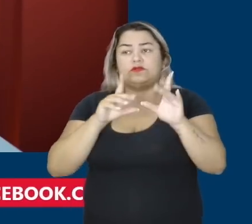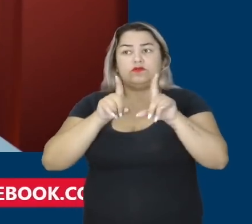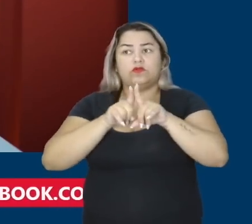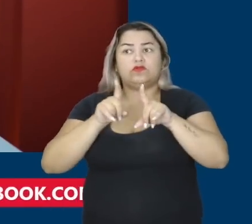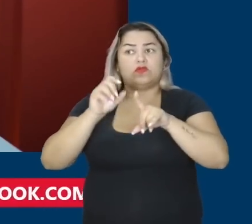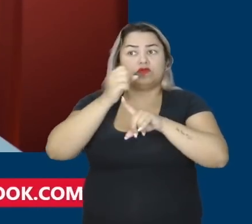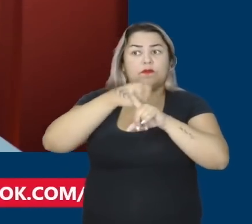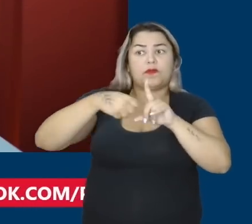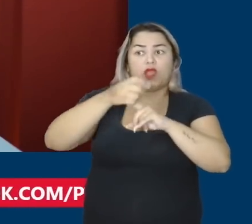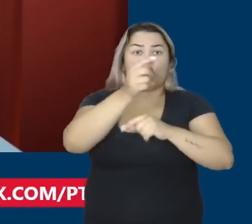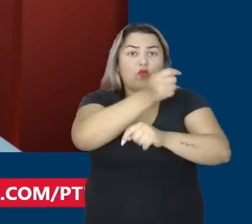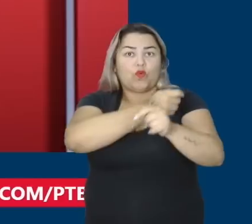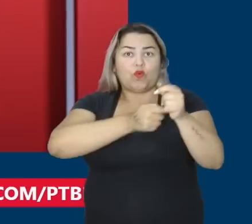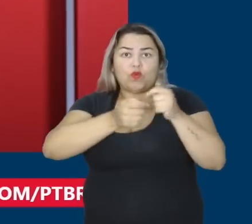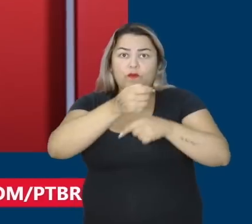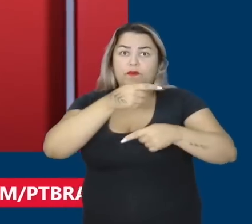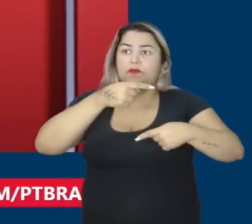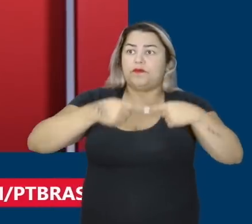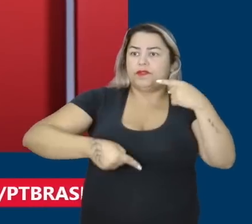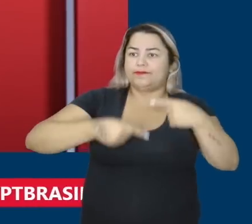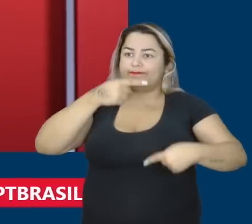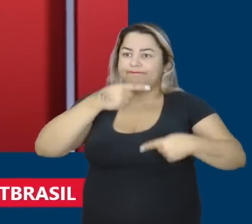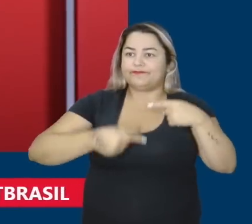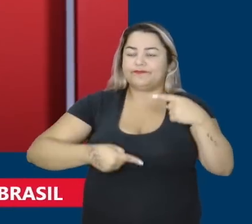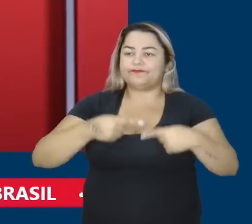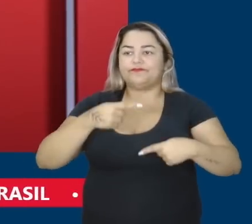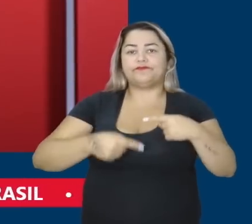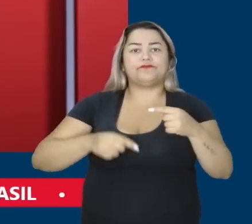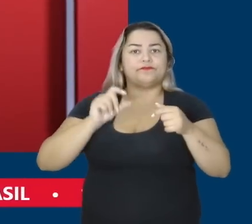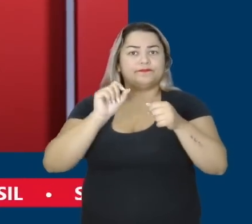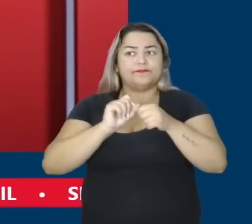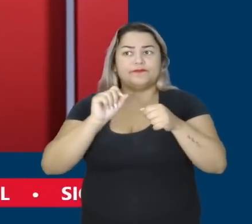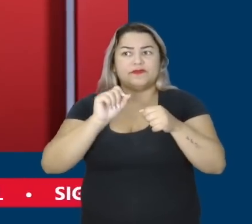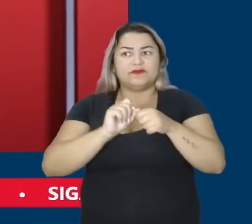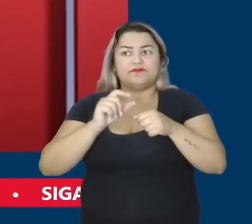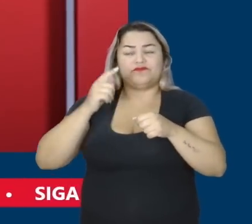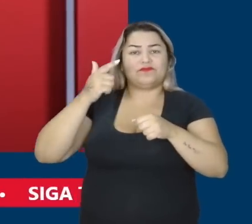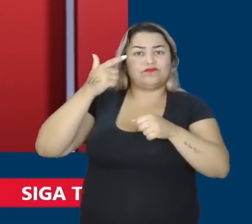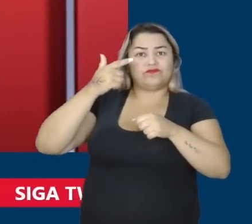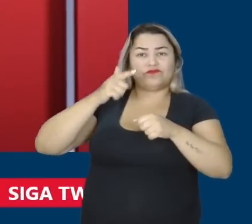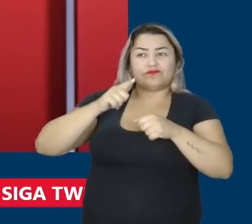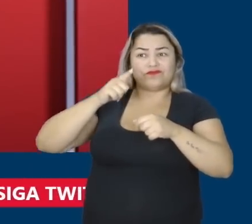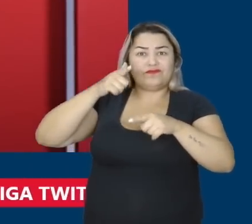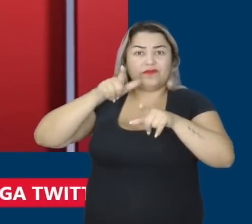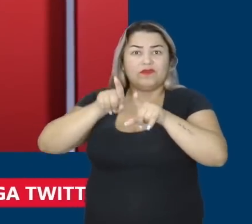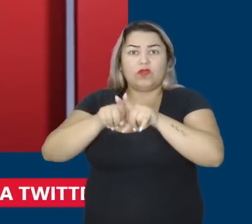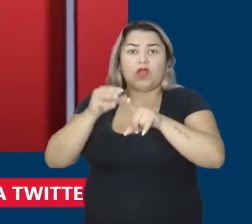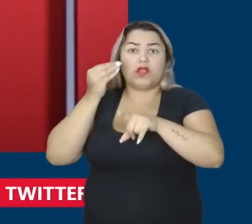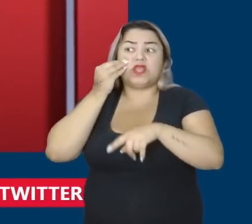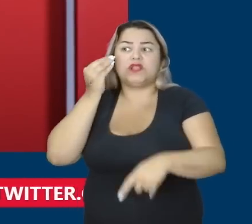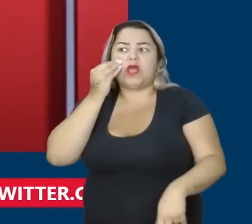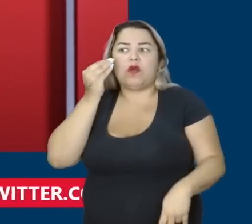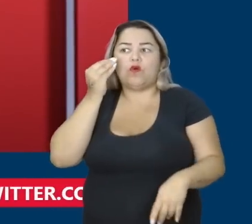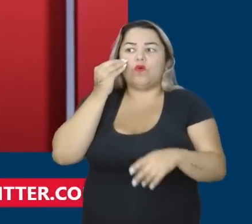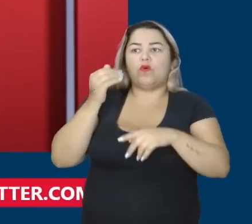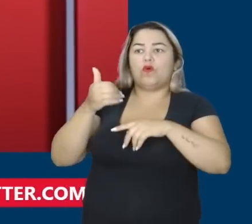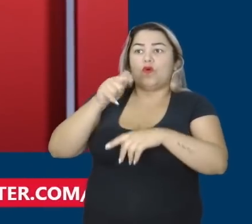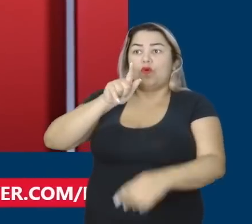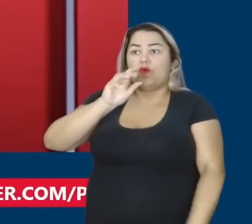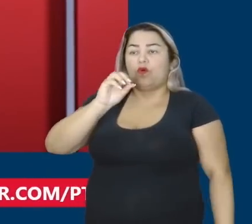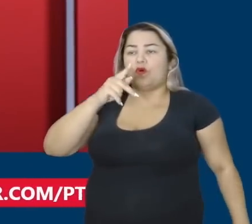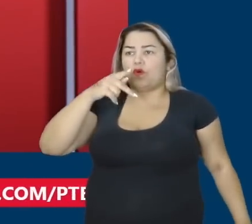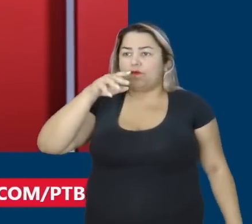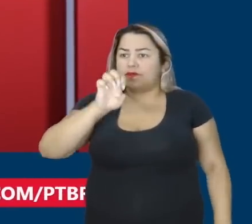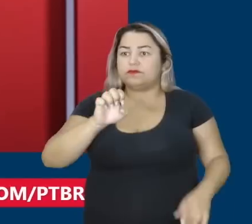social, econômico e político, simbolicamente expresso na tentativa frustrada de um golpe de Estado em 8 de janeiro. O balanço